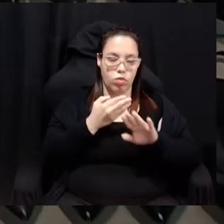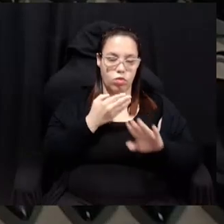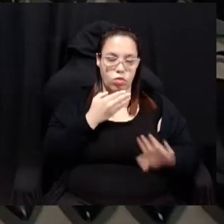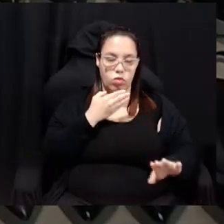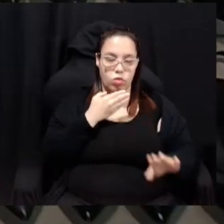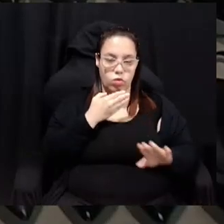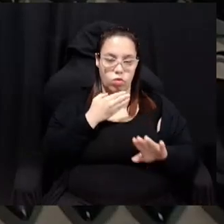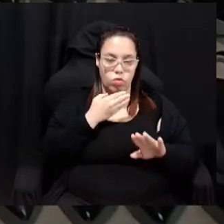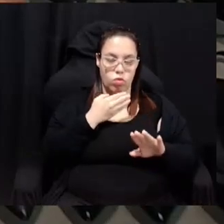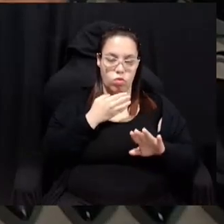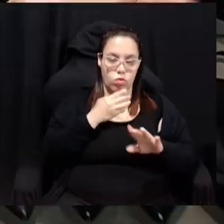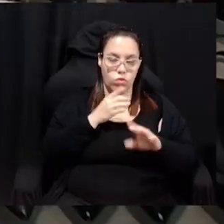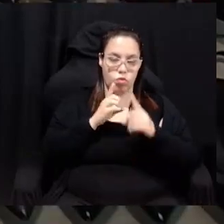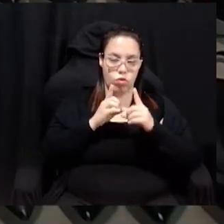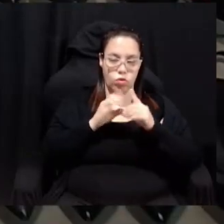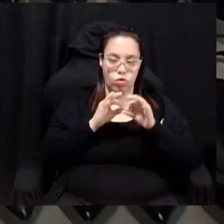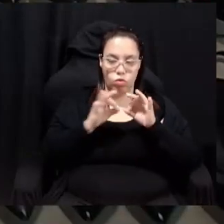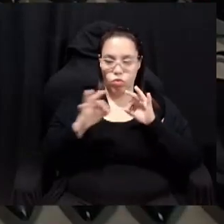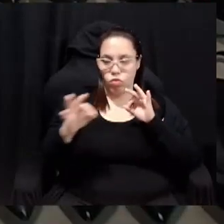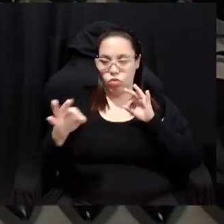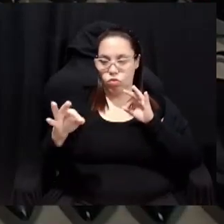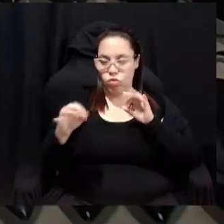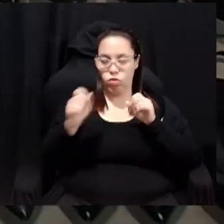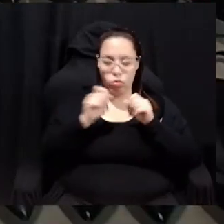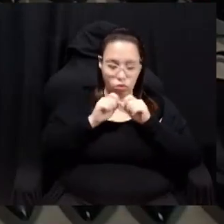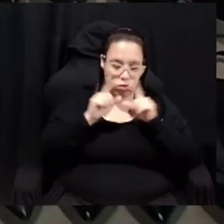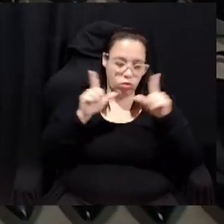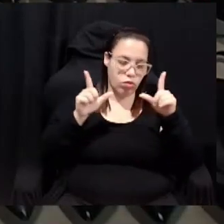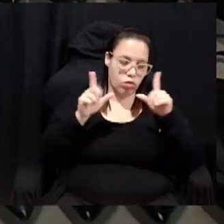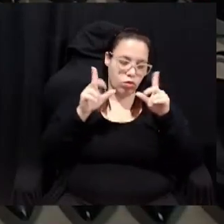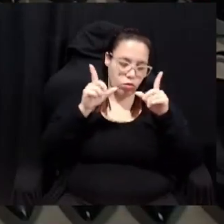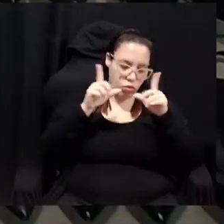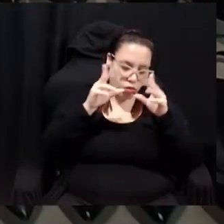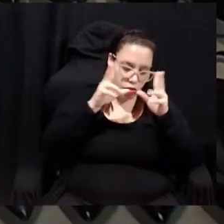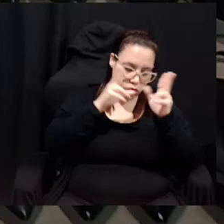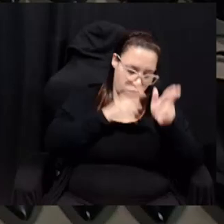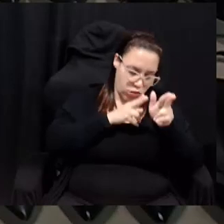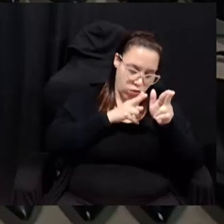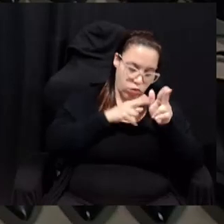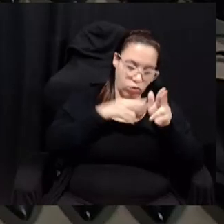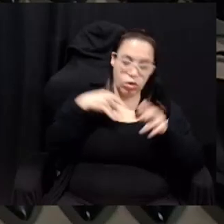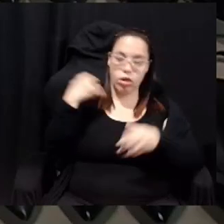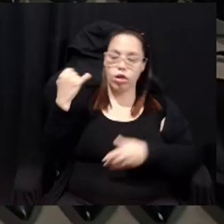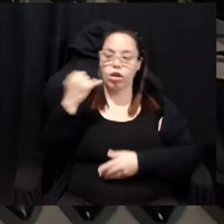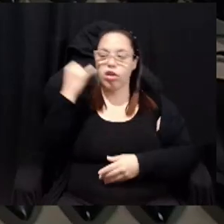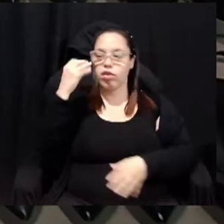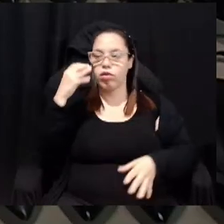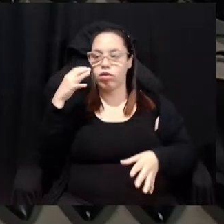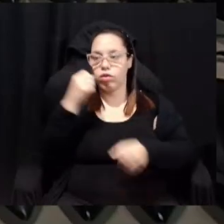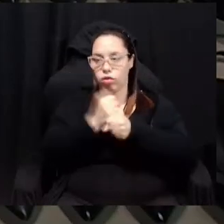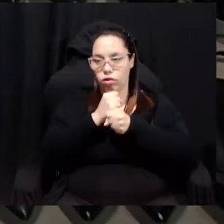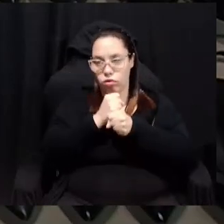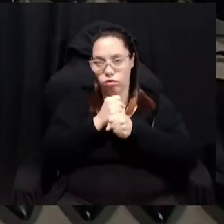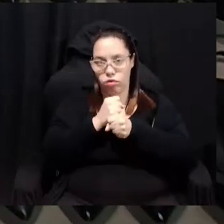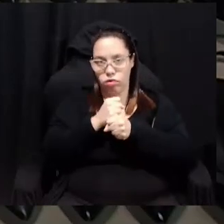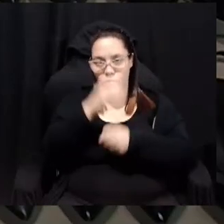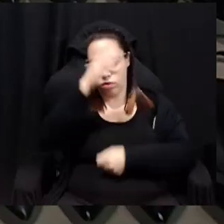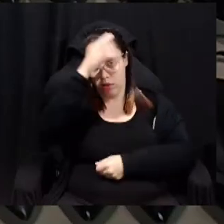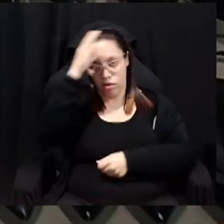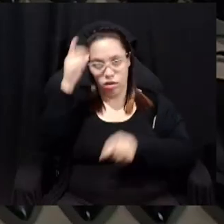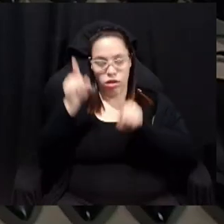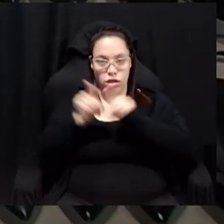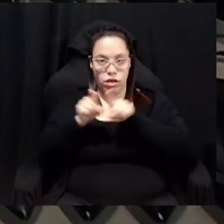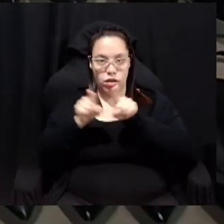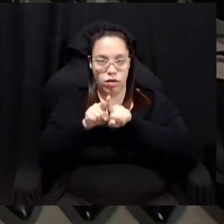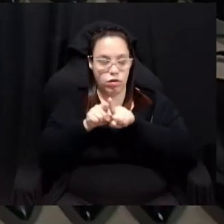dia, desde o acordar ao dormir ali, ser importante e agregar para minha cliente também. Você